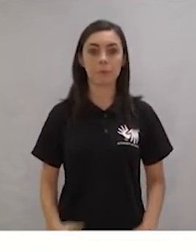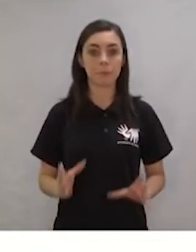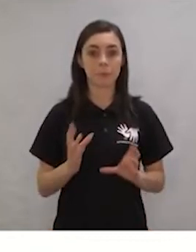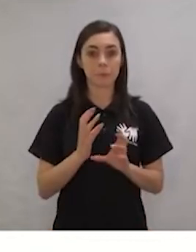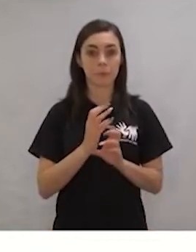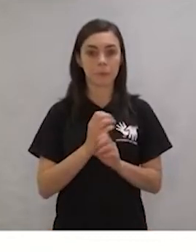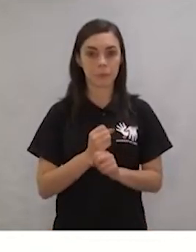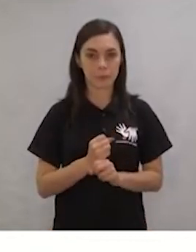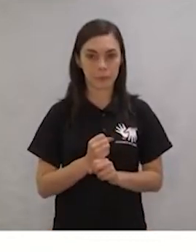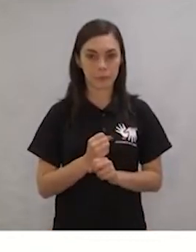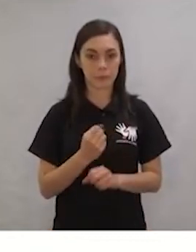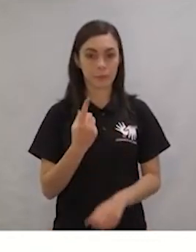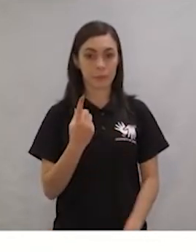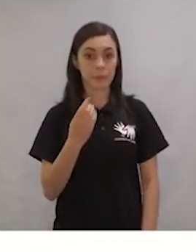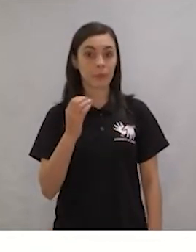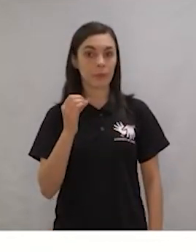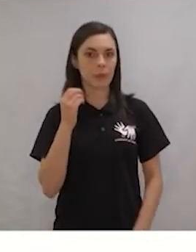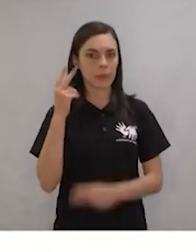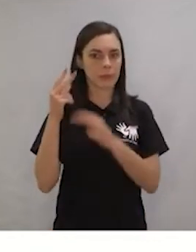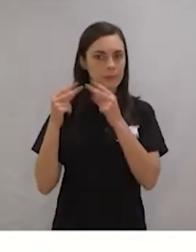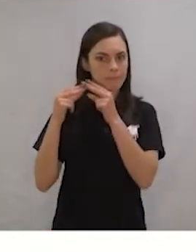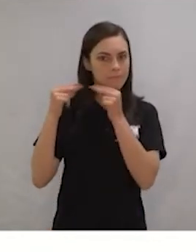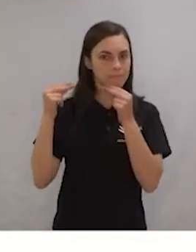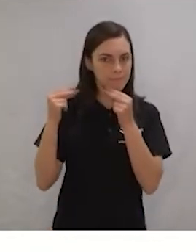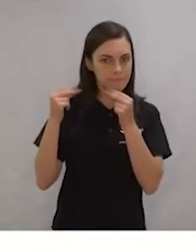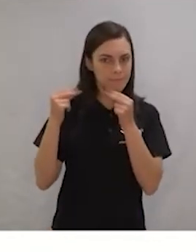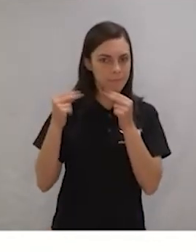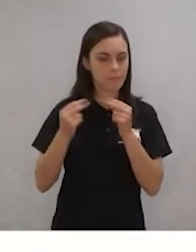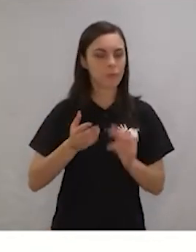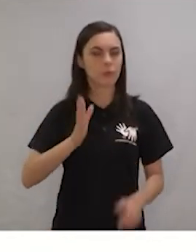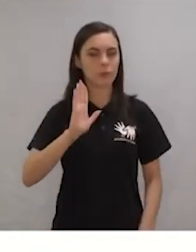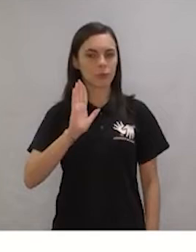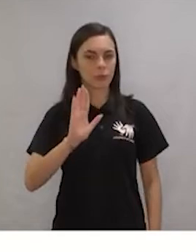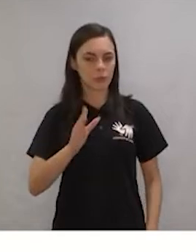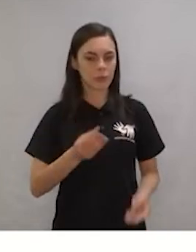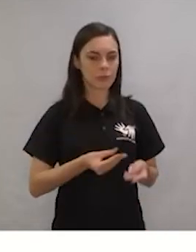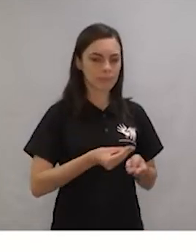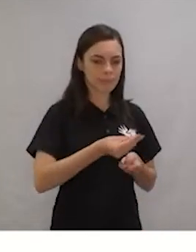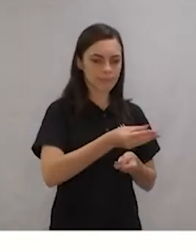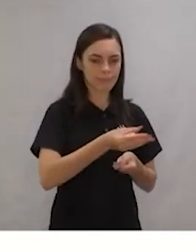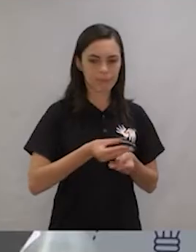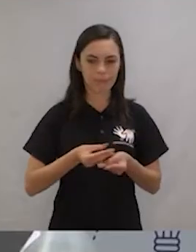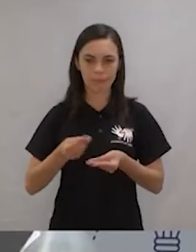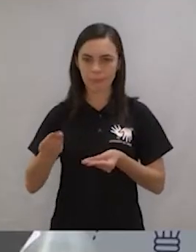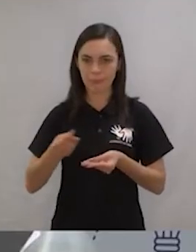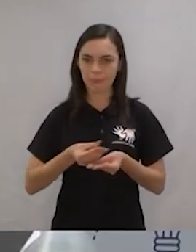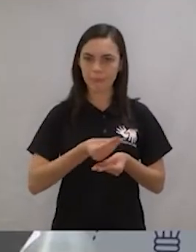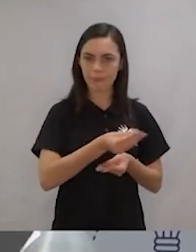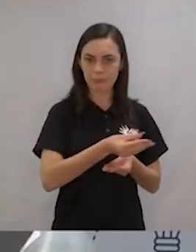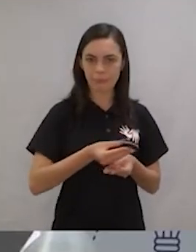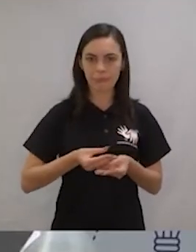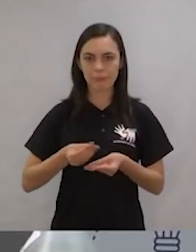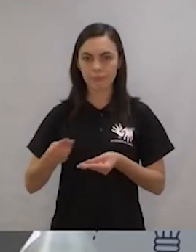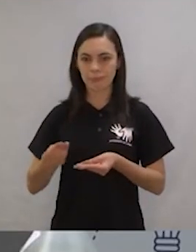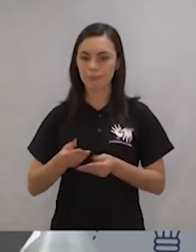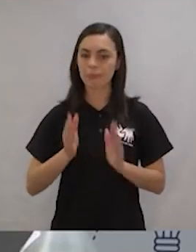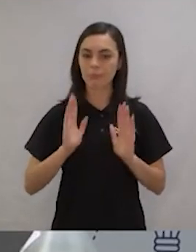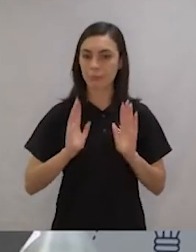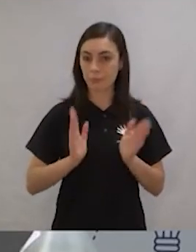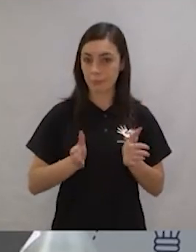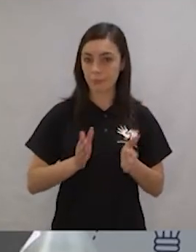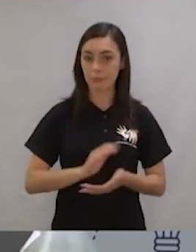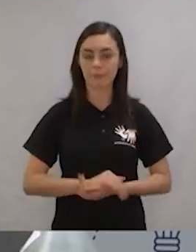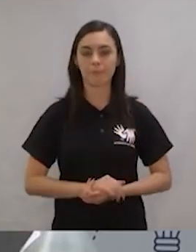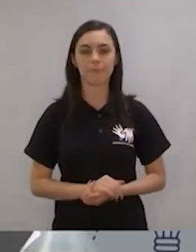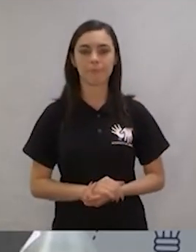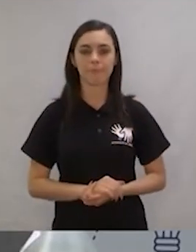1, 2, 3, 4, 5, 6, 7, 8, 9, 10. Os 10 laços já foram repartidos, já foram distribuídos